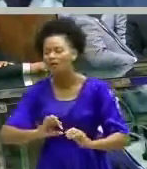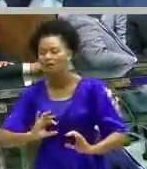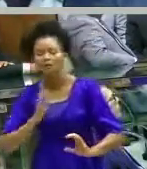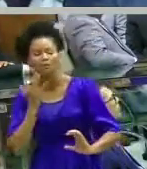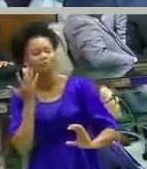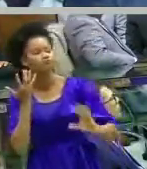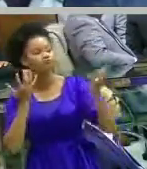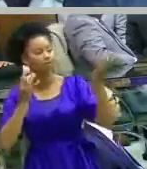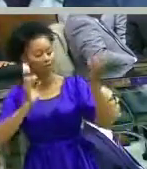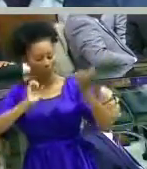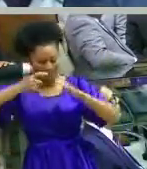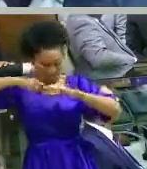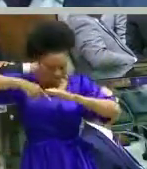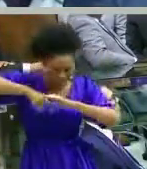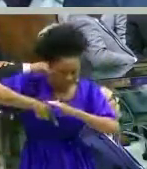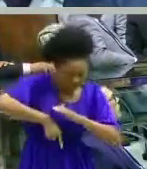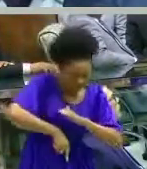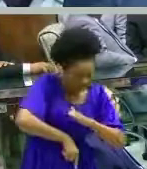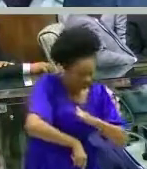profundezas dos